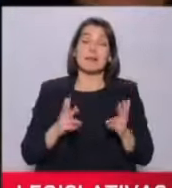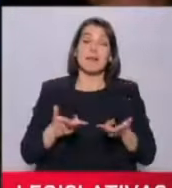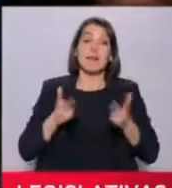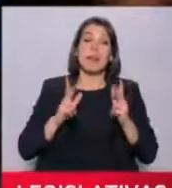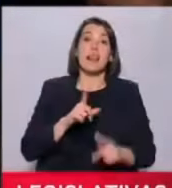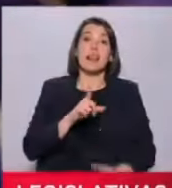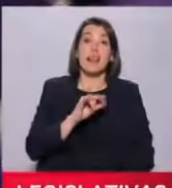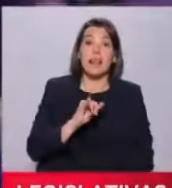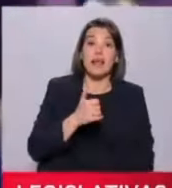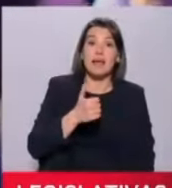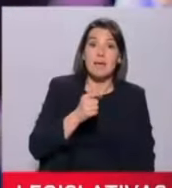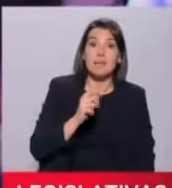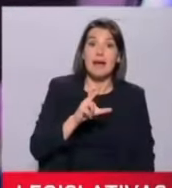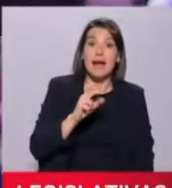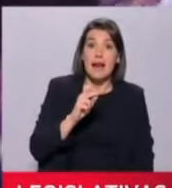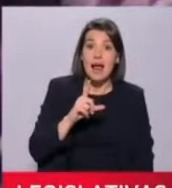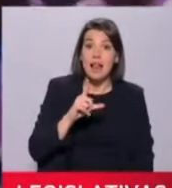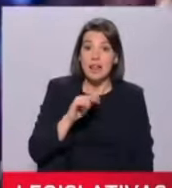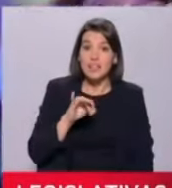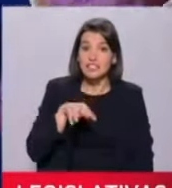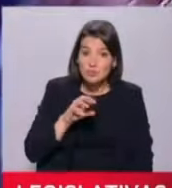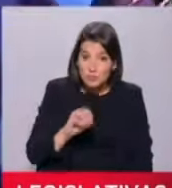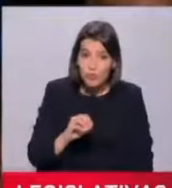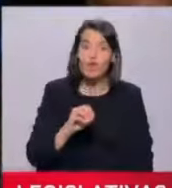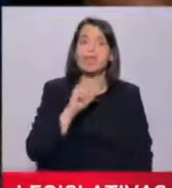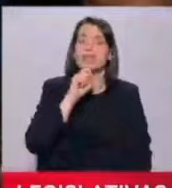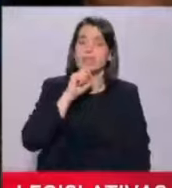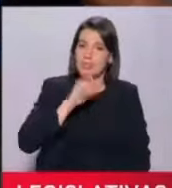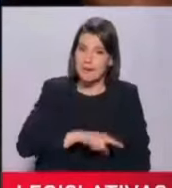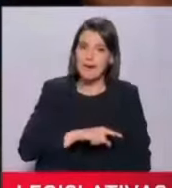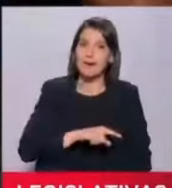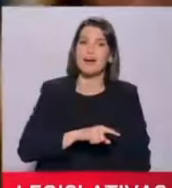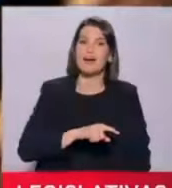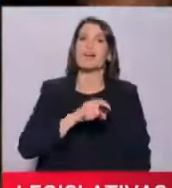o liberalismo funciona ó